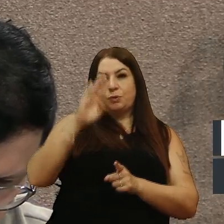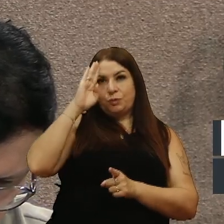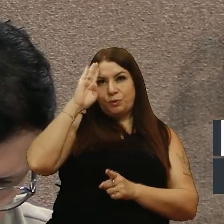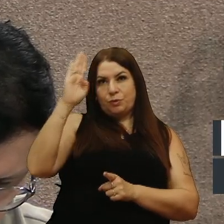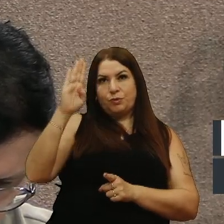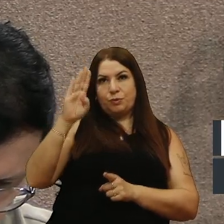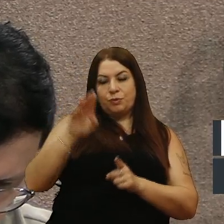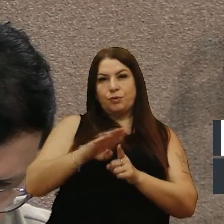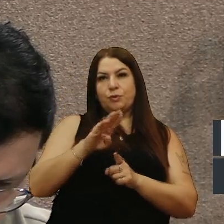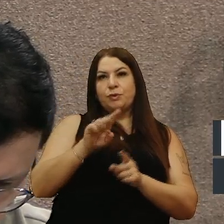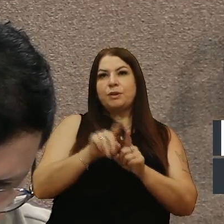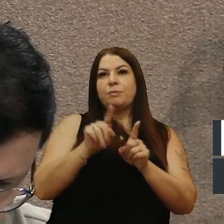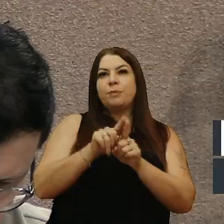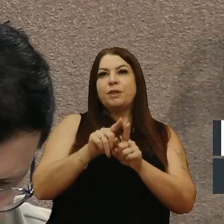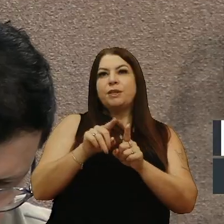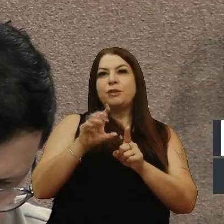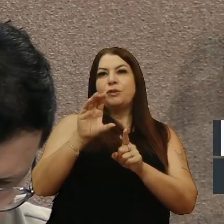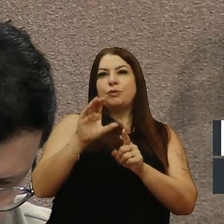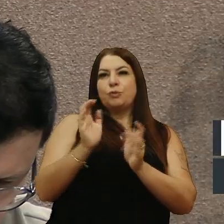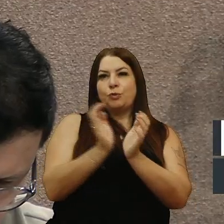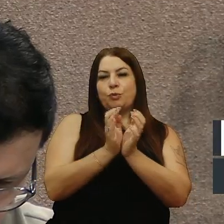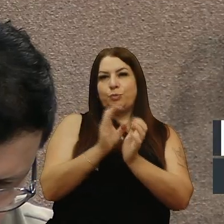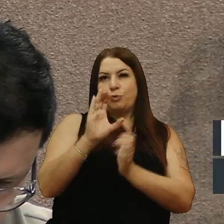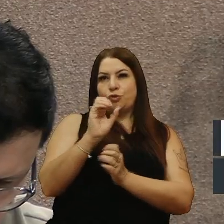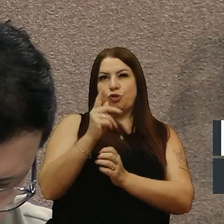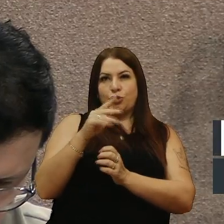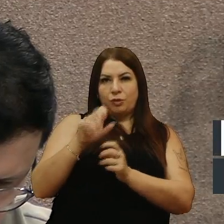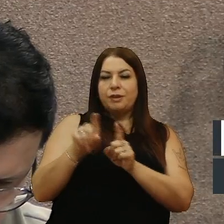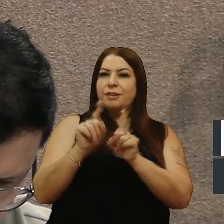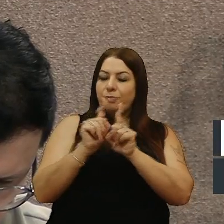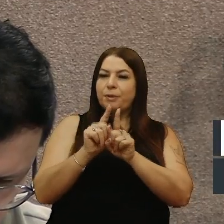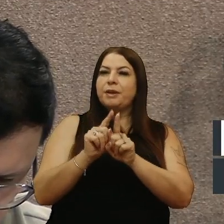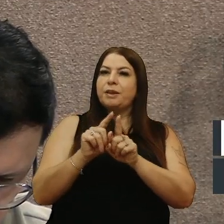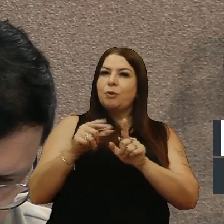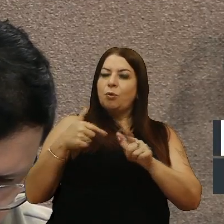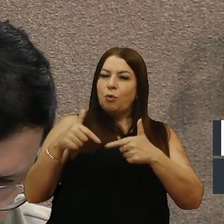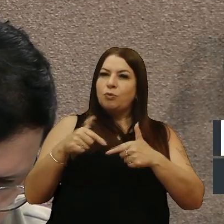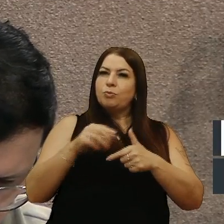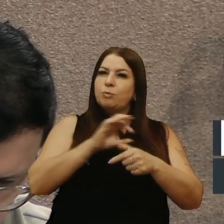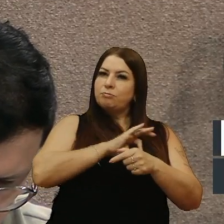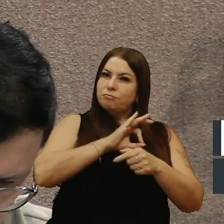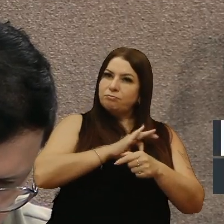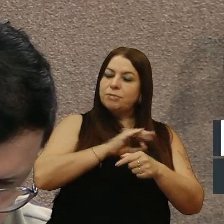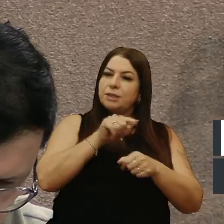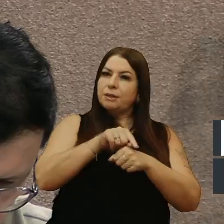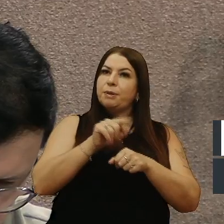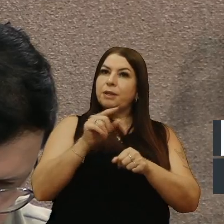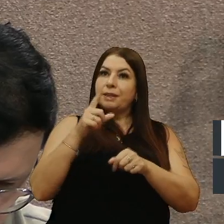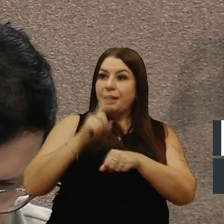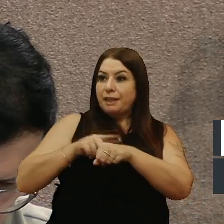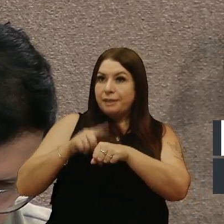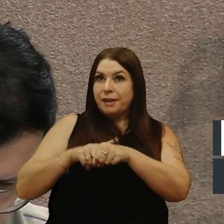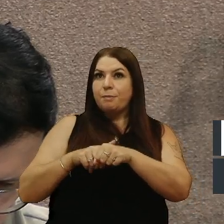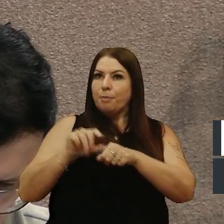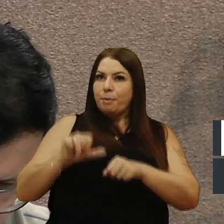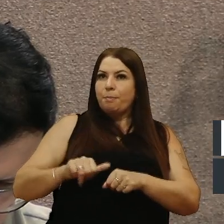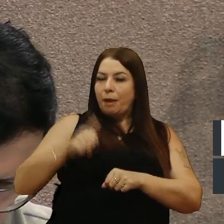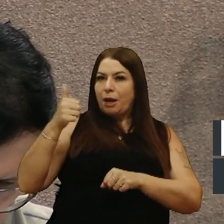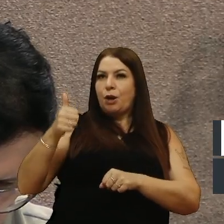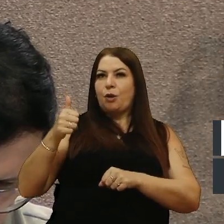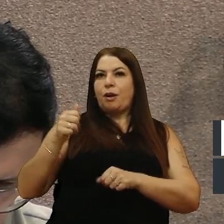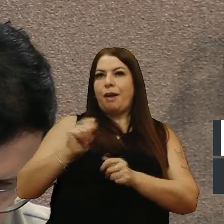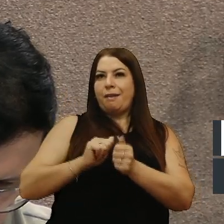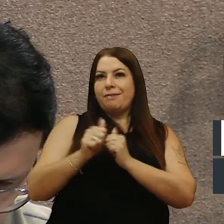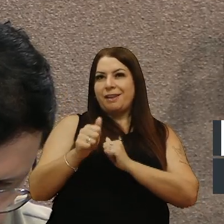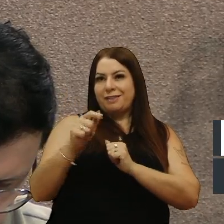Choque e, além de realizar os excelentes serviços prestados à nossa cidade como policial militar, ainda arranja tempo para ser o melhor